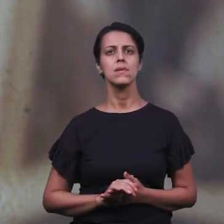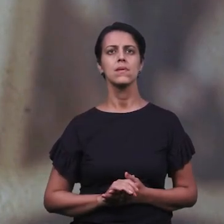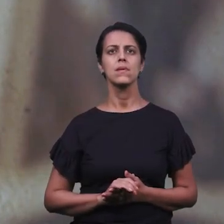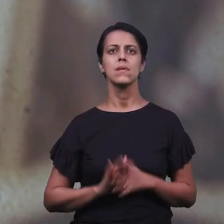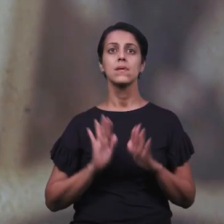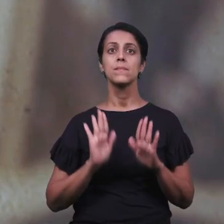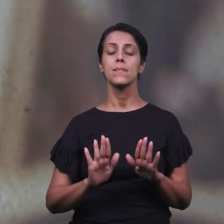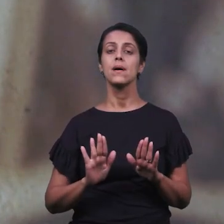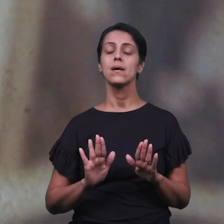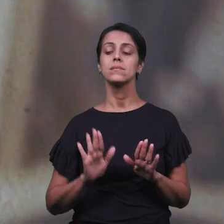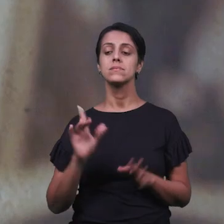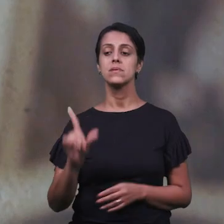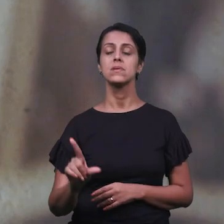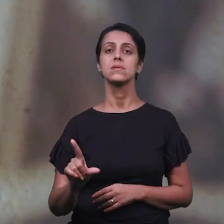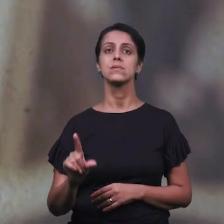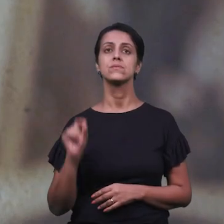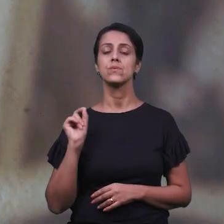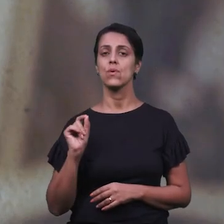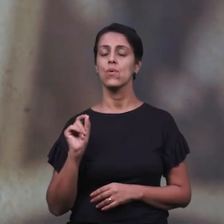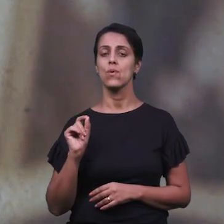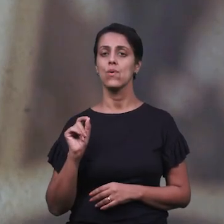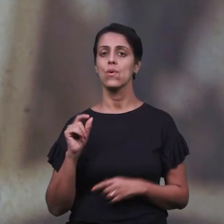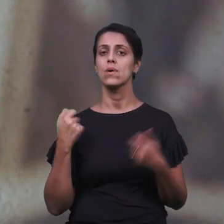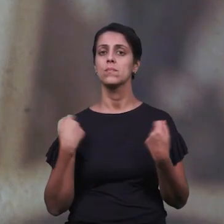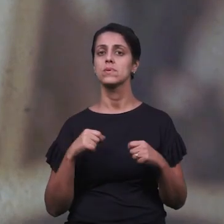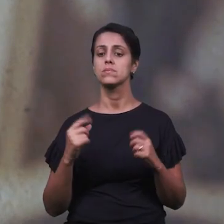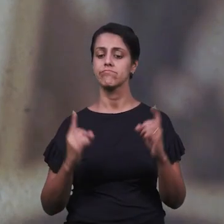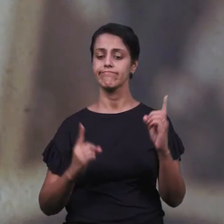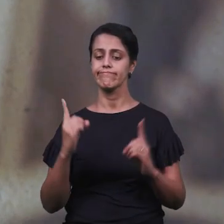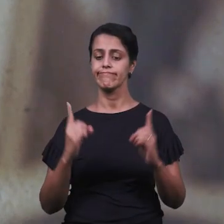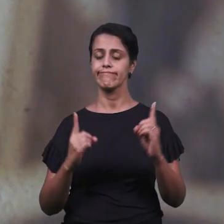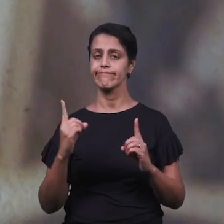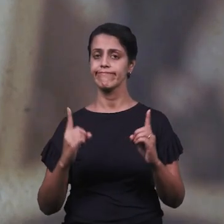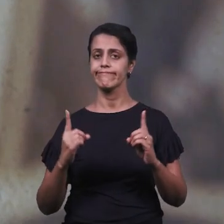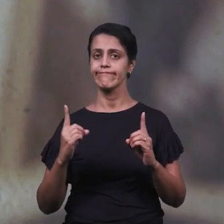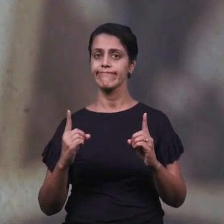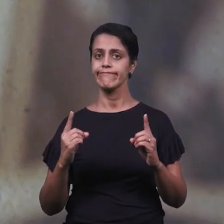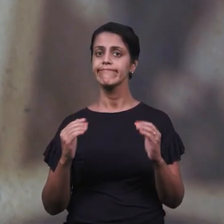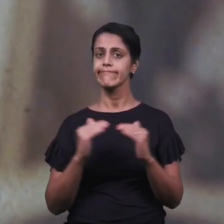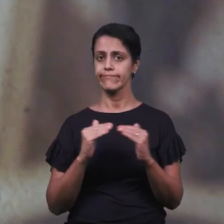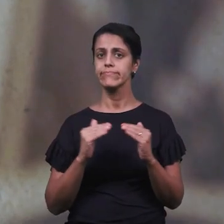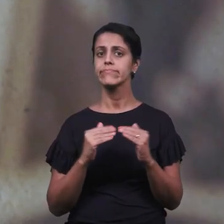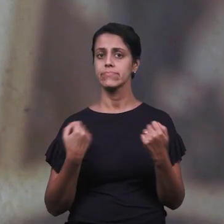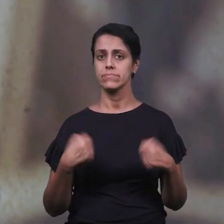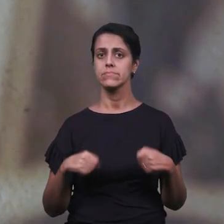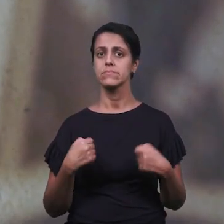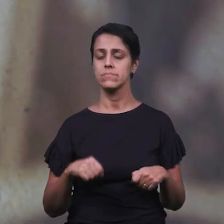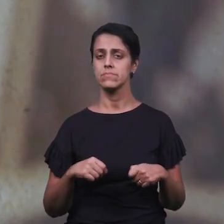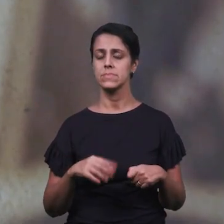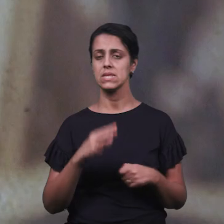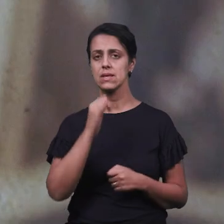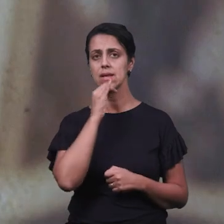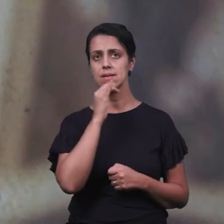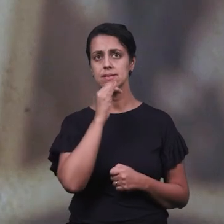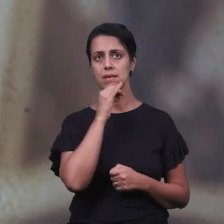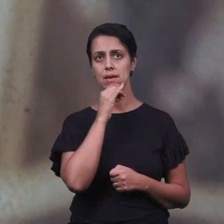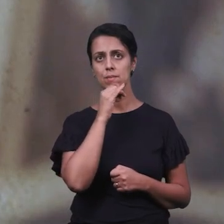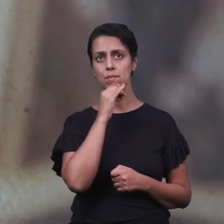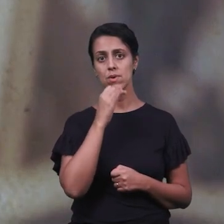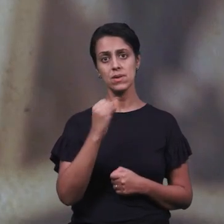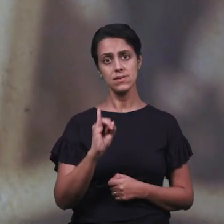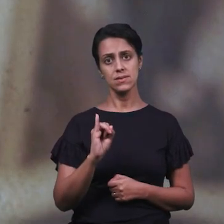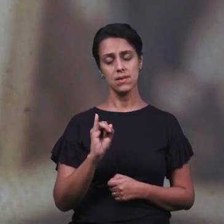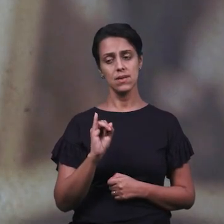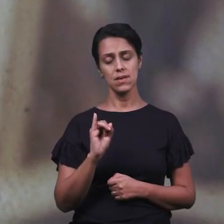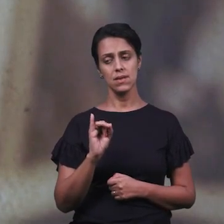essa escolha ela seja de comum acordo, né, entre as partes. Então, por exemplo, se eu